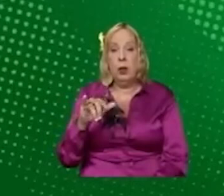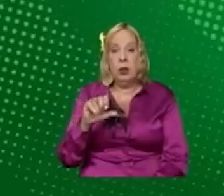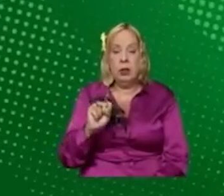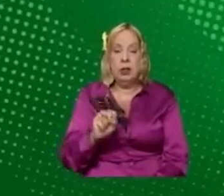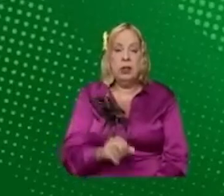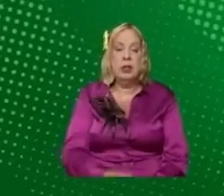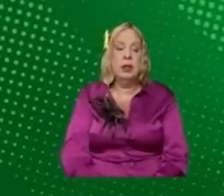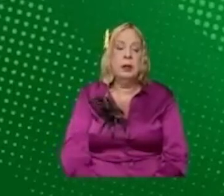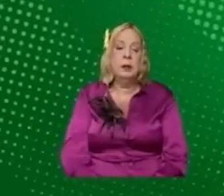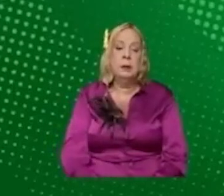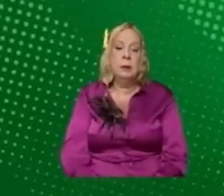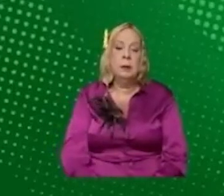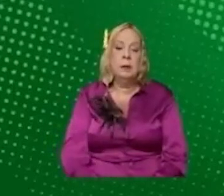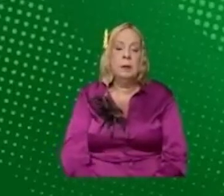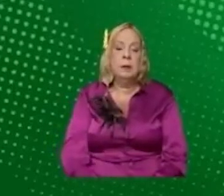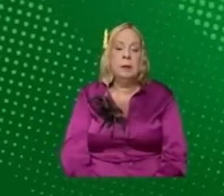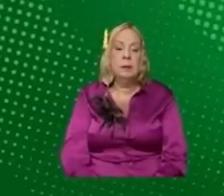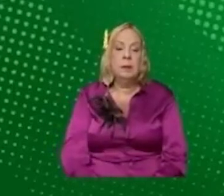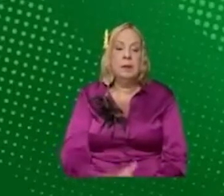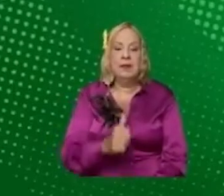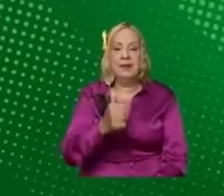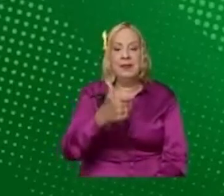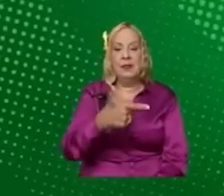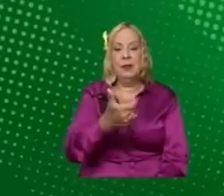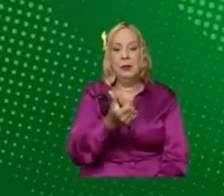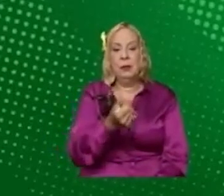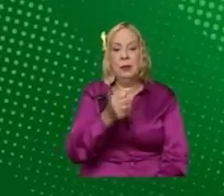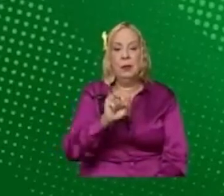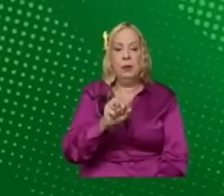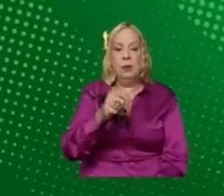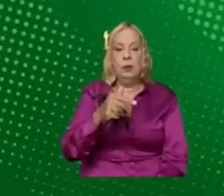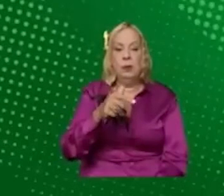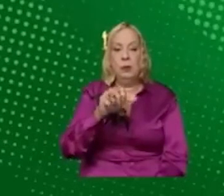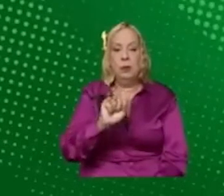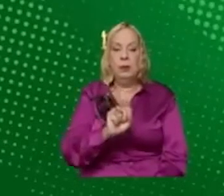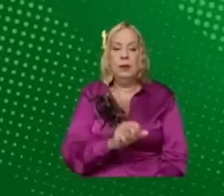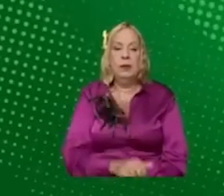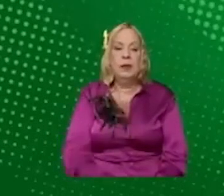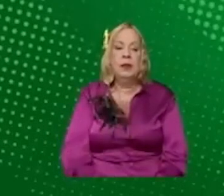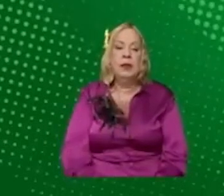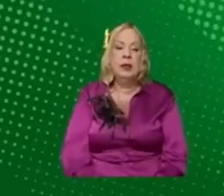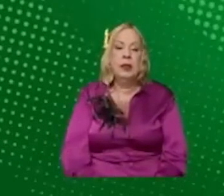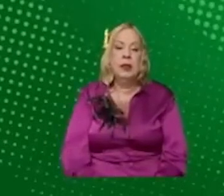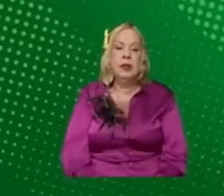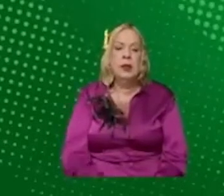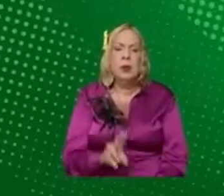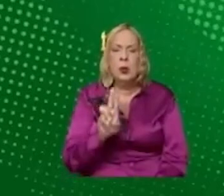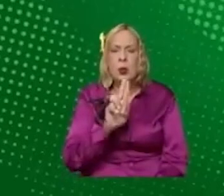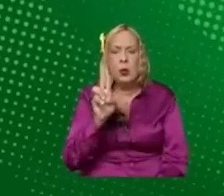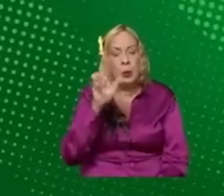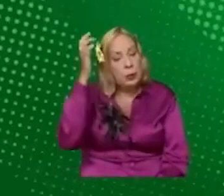Neópolis, parabéns! Tem aqui 126878, tá? Quem seria essa pessoa, meu Deus?